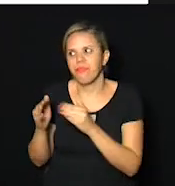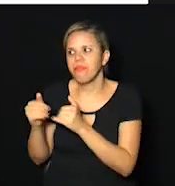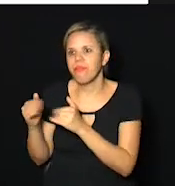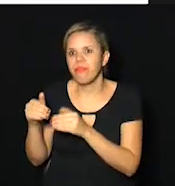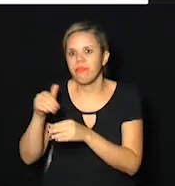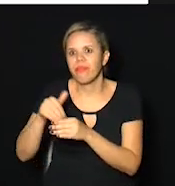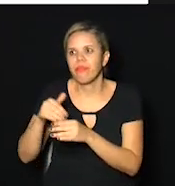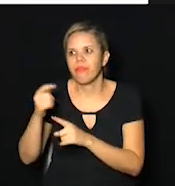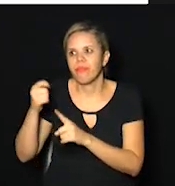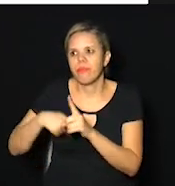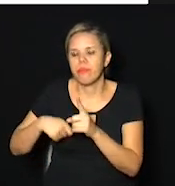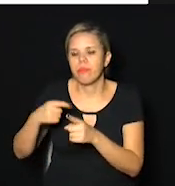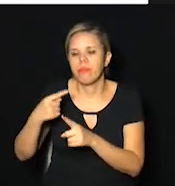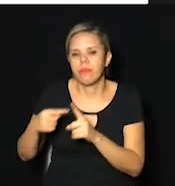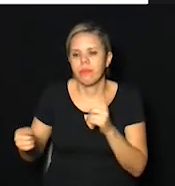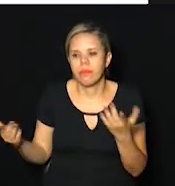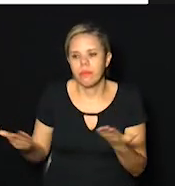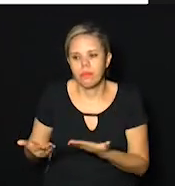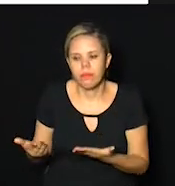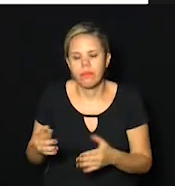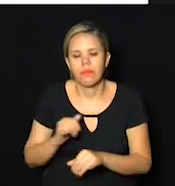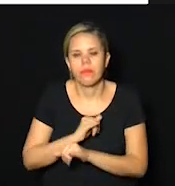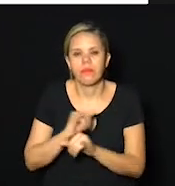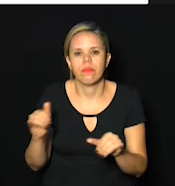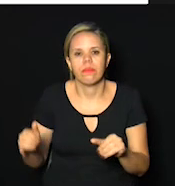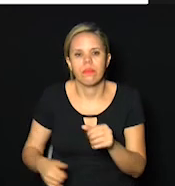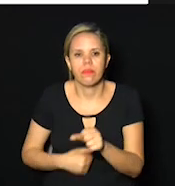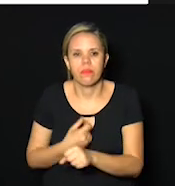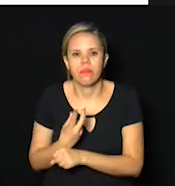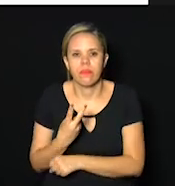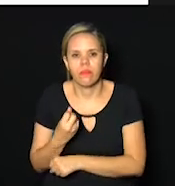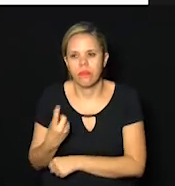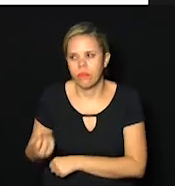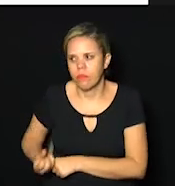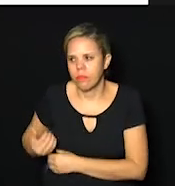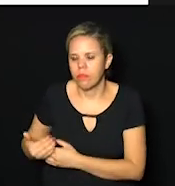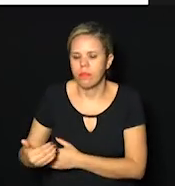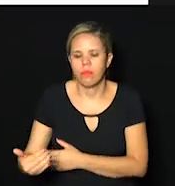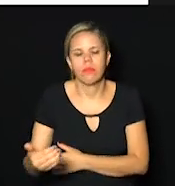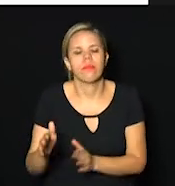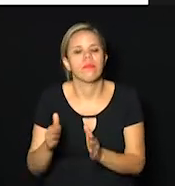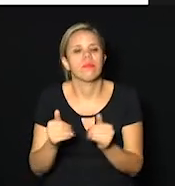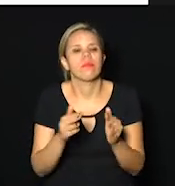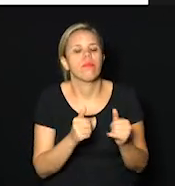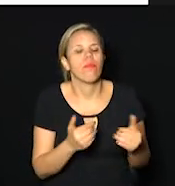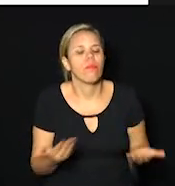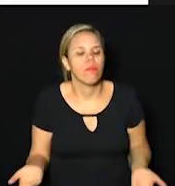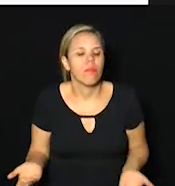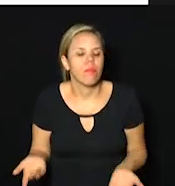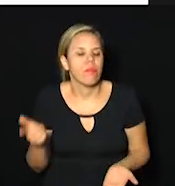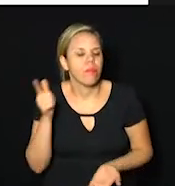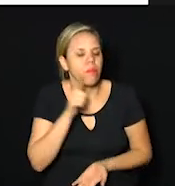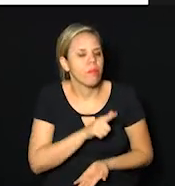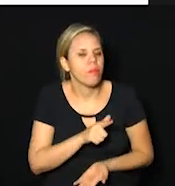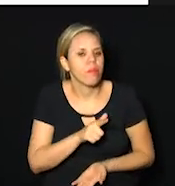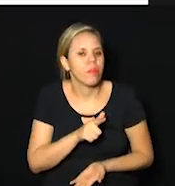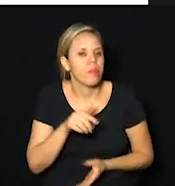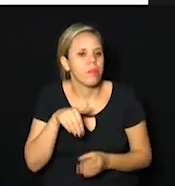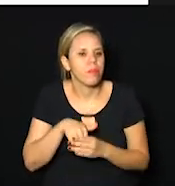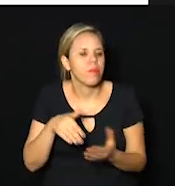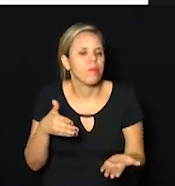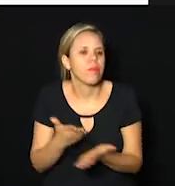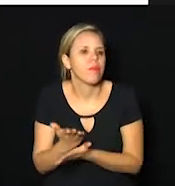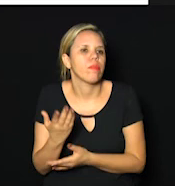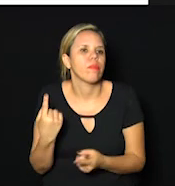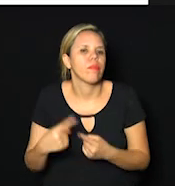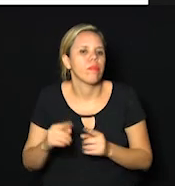meio, que a campanha agora só tem 1 mês e meio, né, desde 2016. Peço voto, consigo me eleger porque